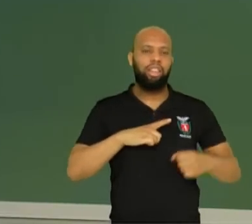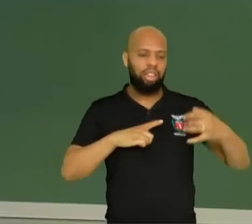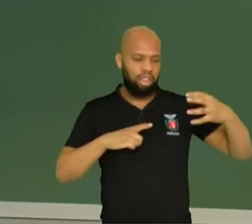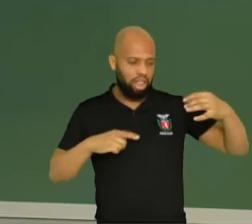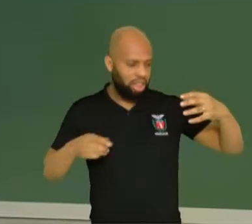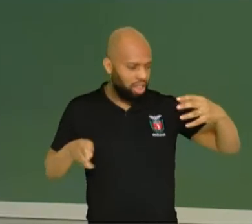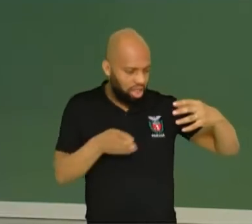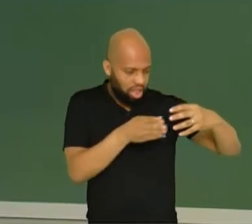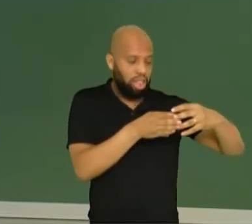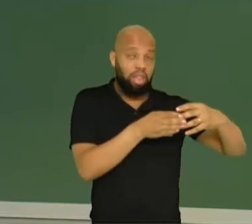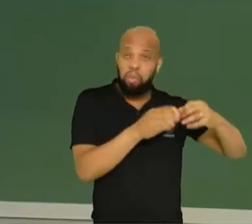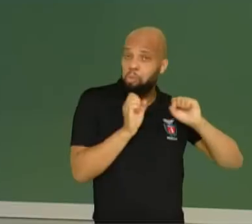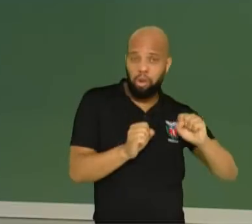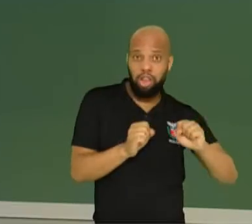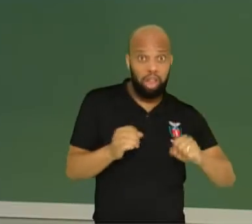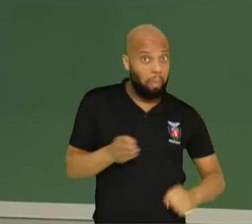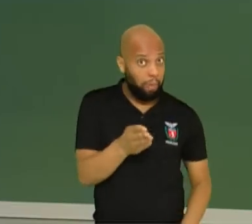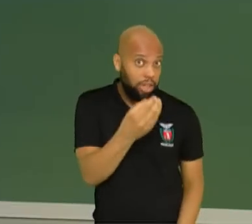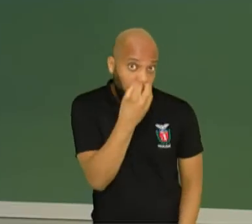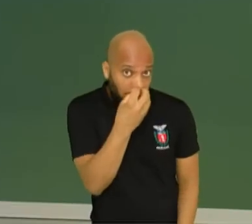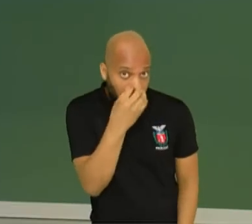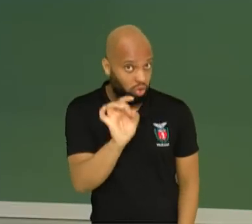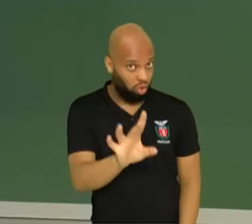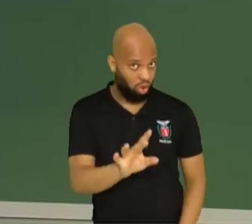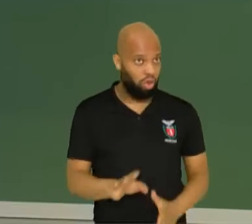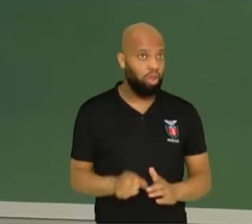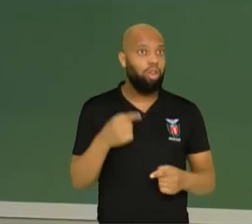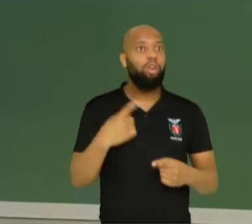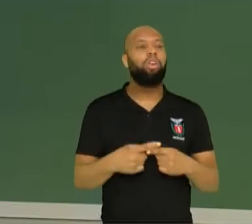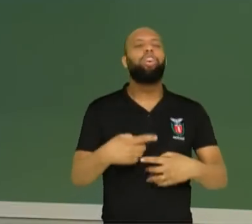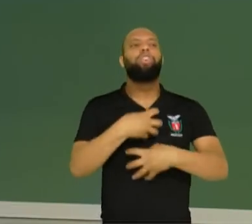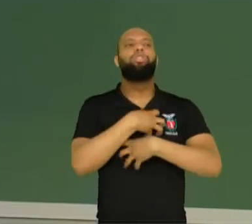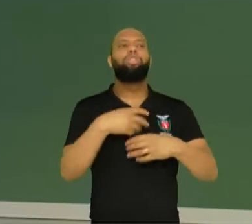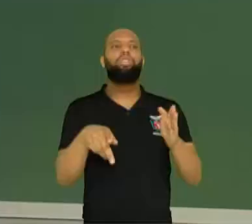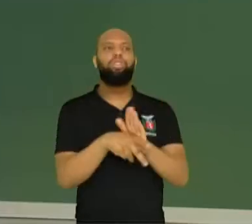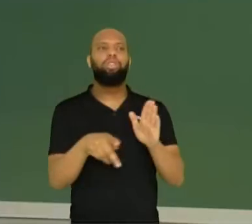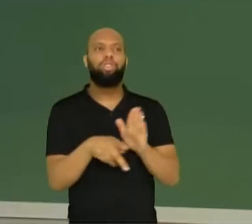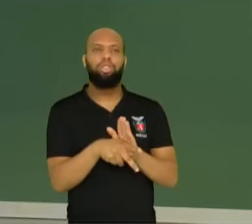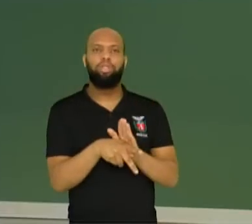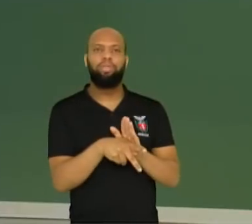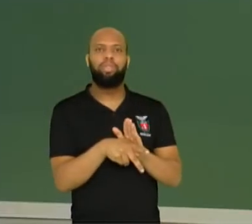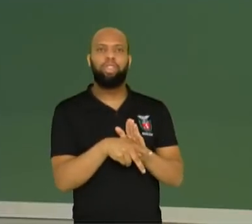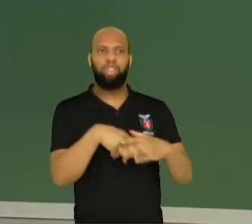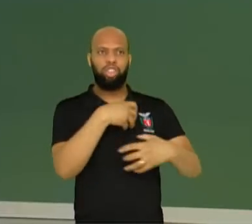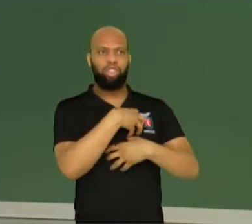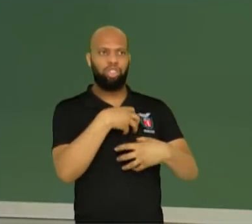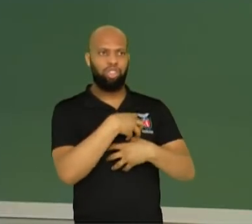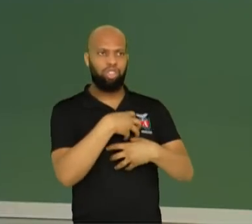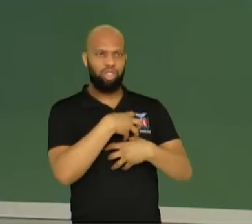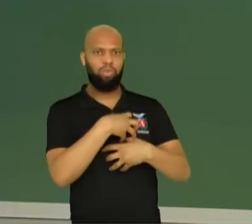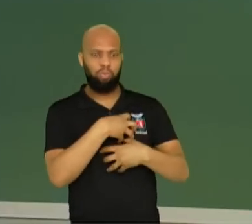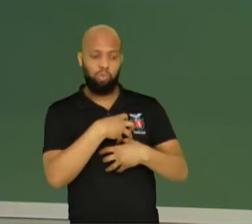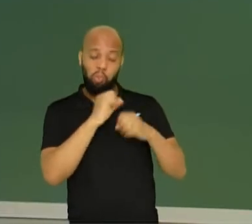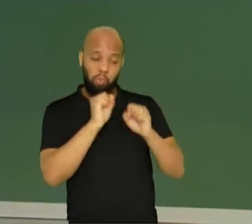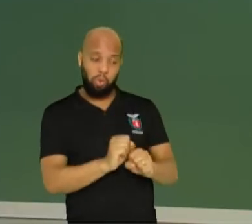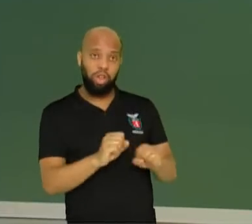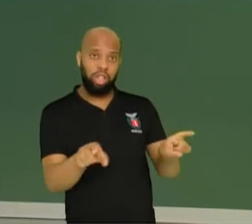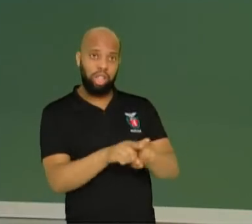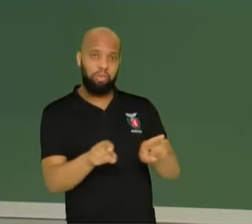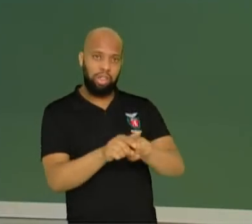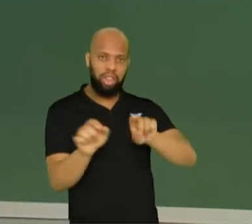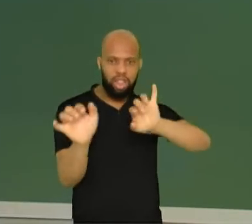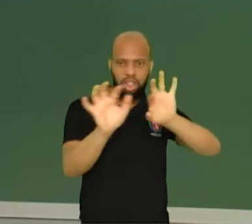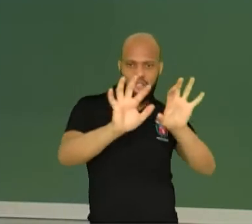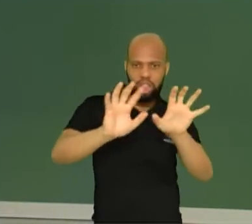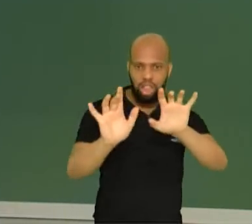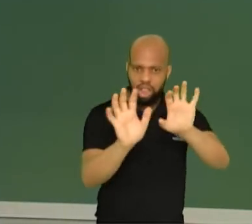vai fazer nada nele. Como eu te falei, aquelas formas de pólipo, elas também podem servir de lugar para os animais morarem,